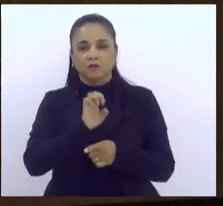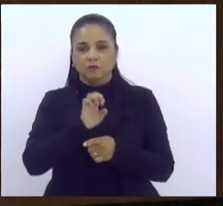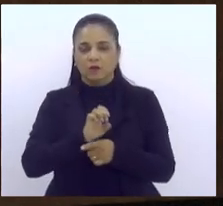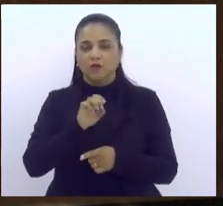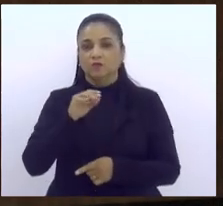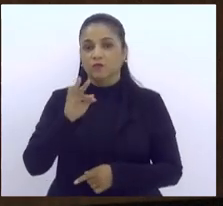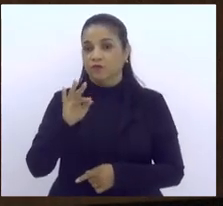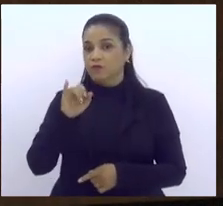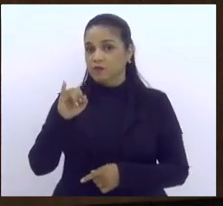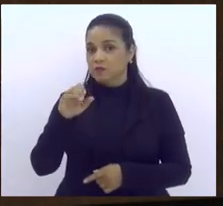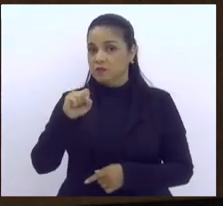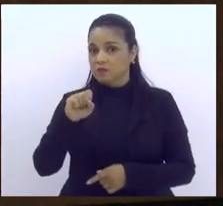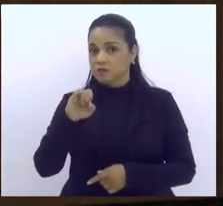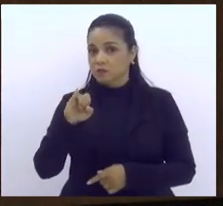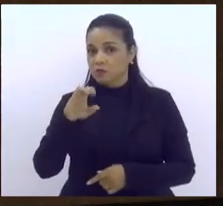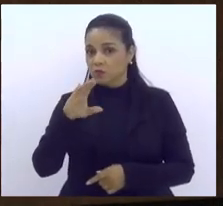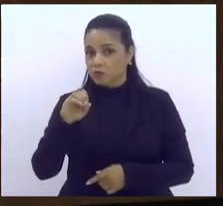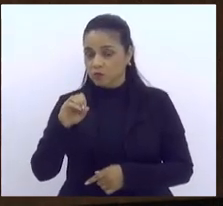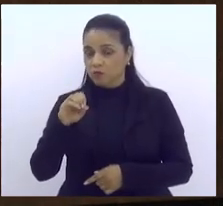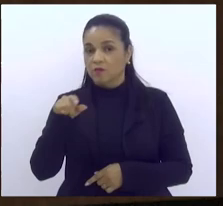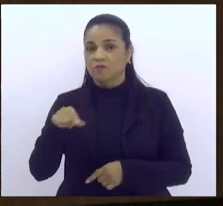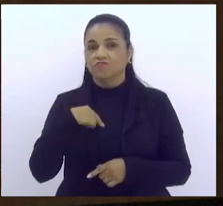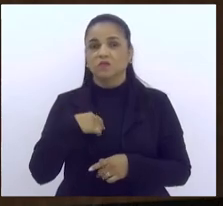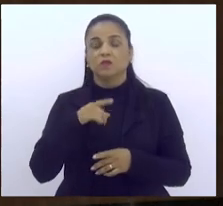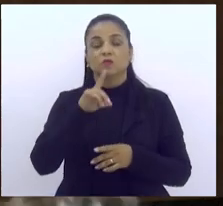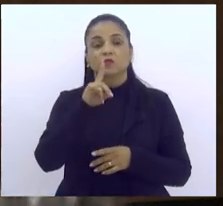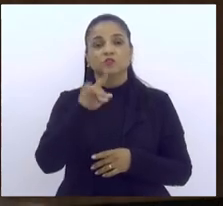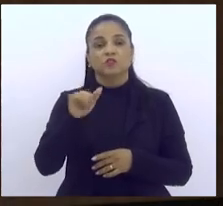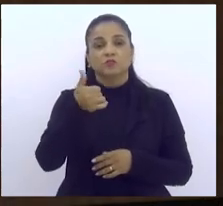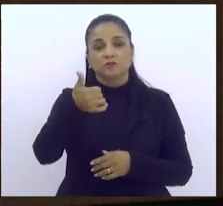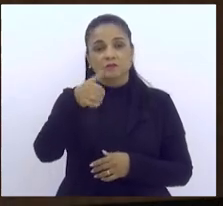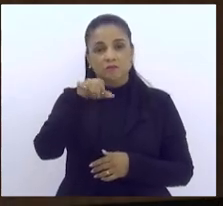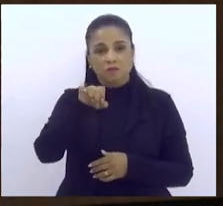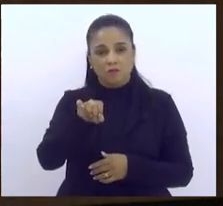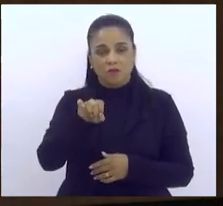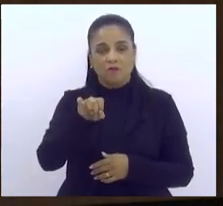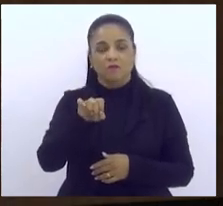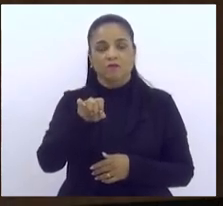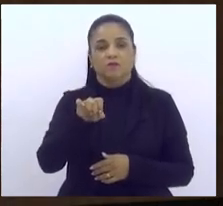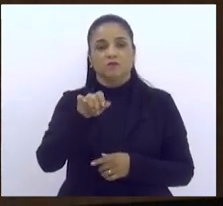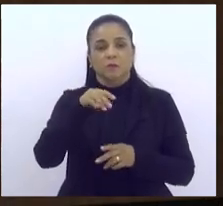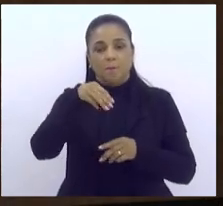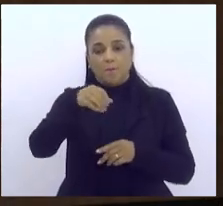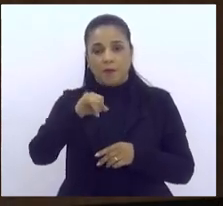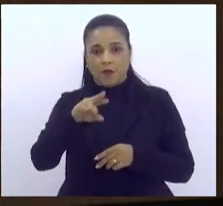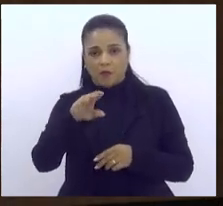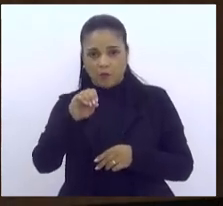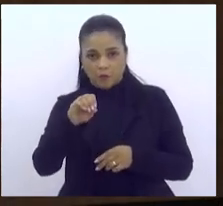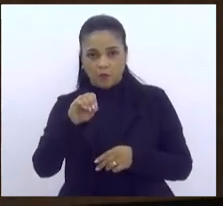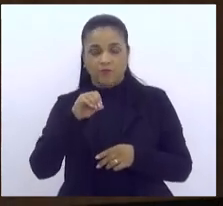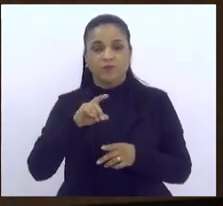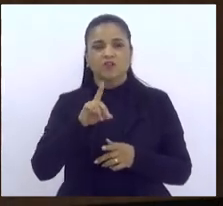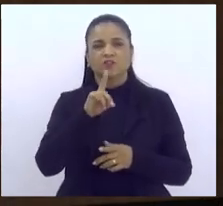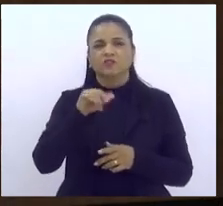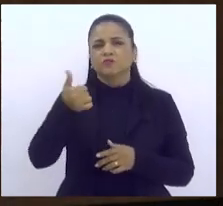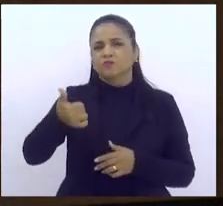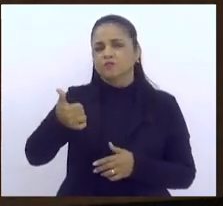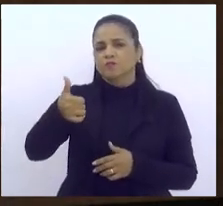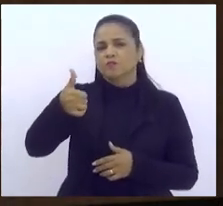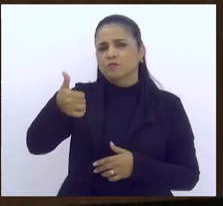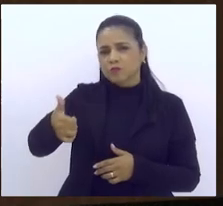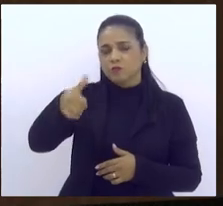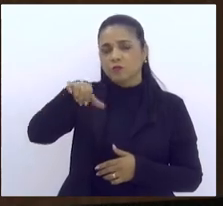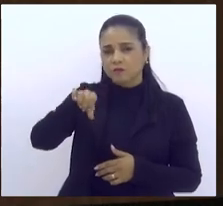dia 19 de maio, como Dia do Físico, que faz referência ao ano de 1905, quando Albert Einstein publicou